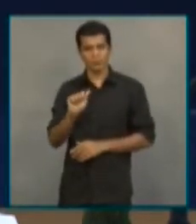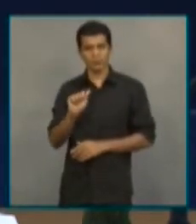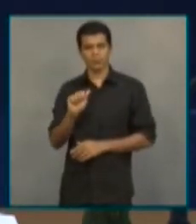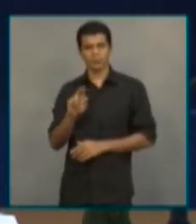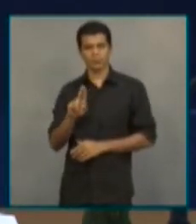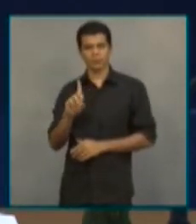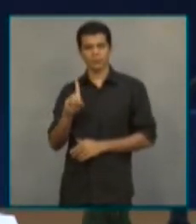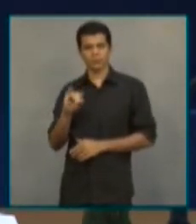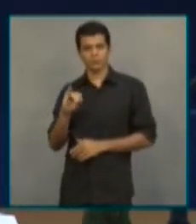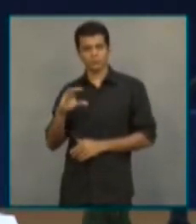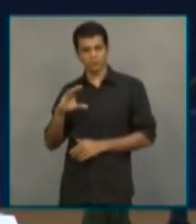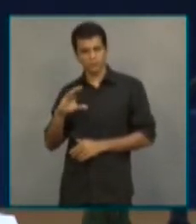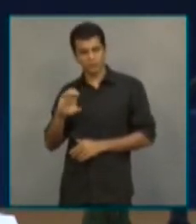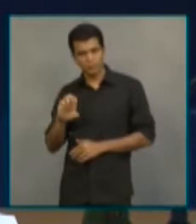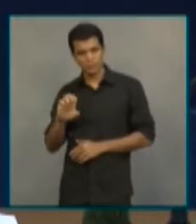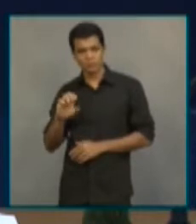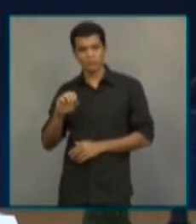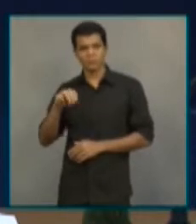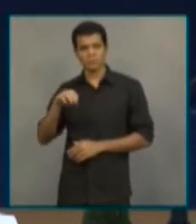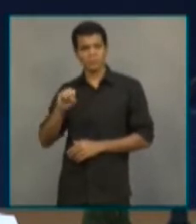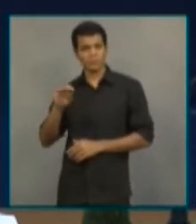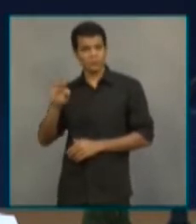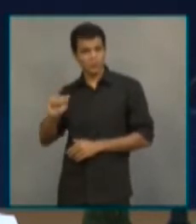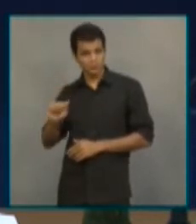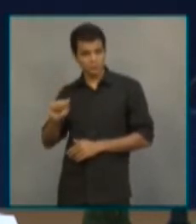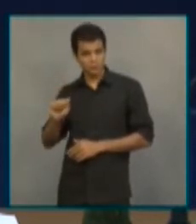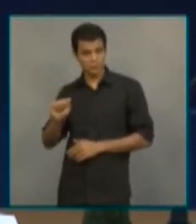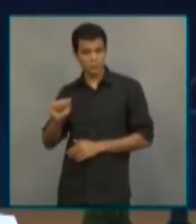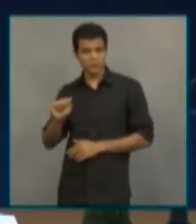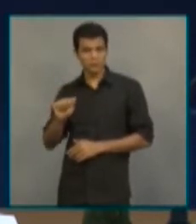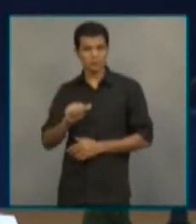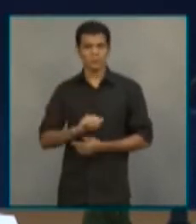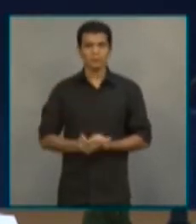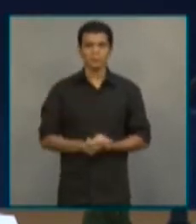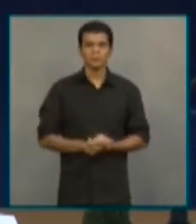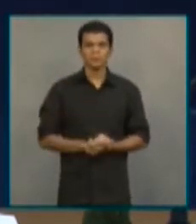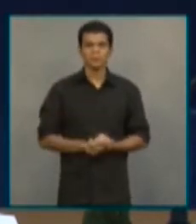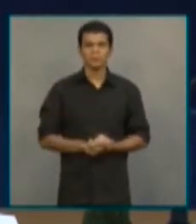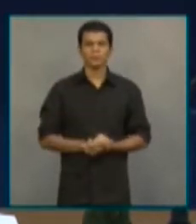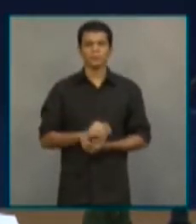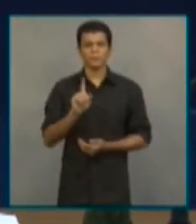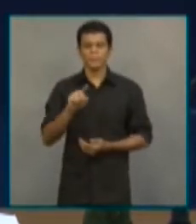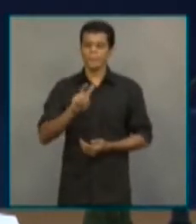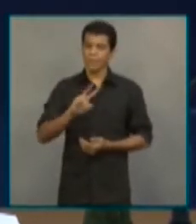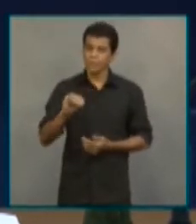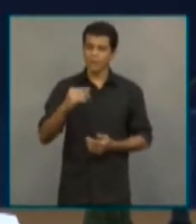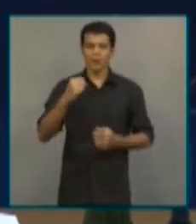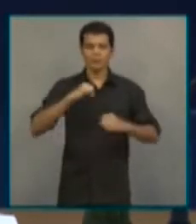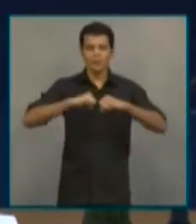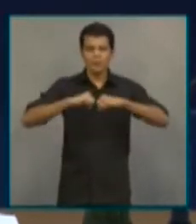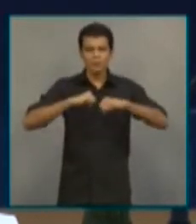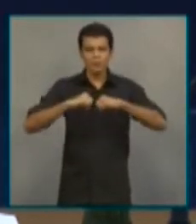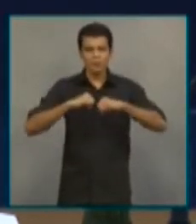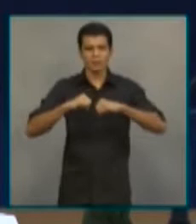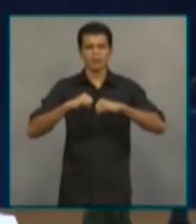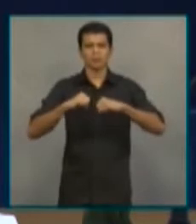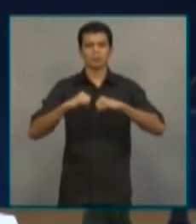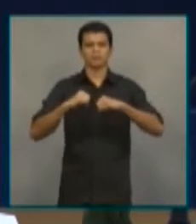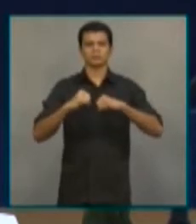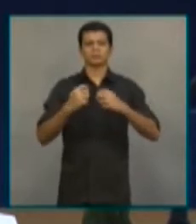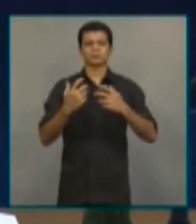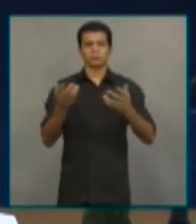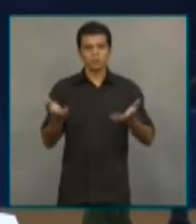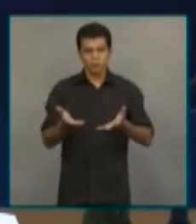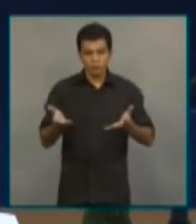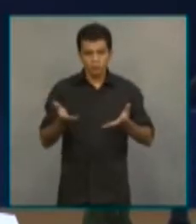ocasião histórica, promovermos aqui o debate para os dirigentes da OAB Seção Ceará.